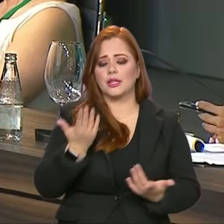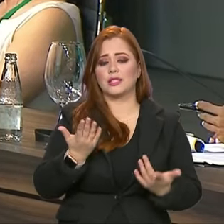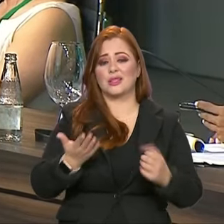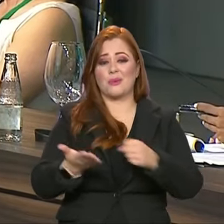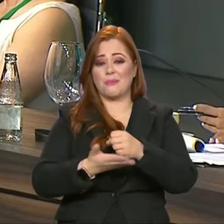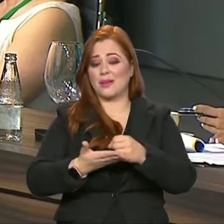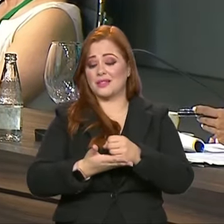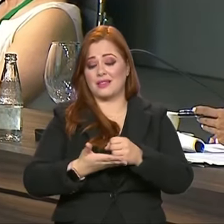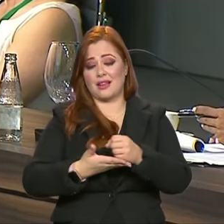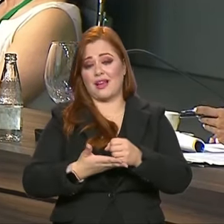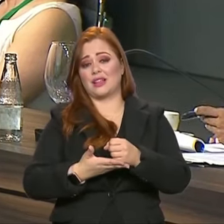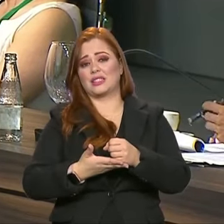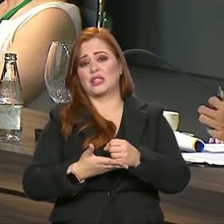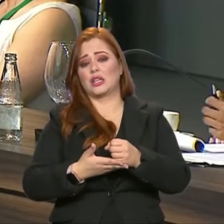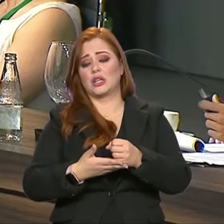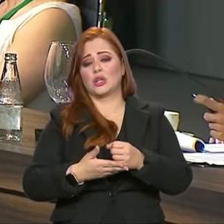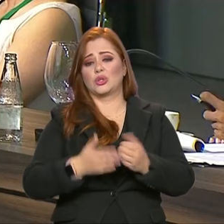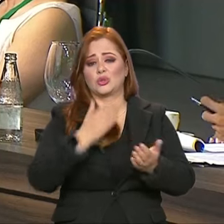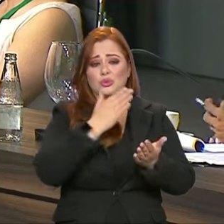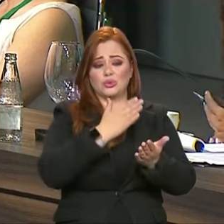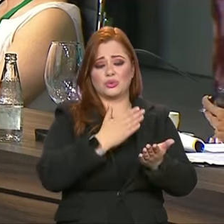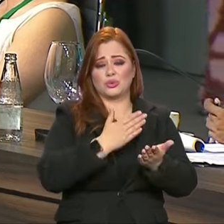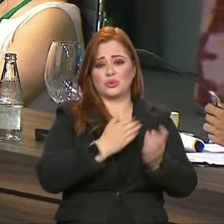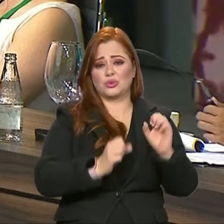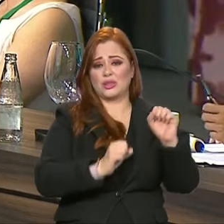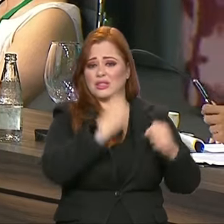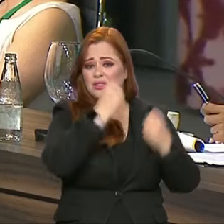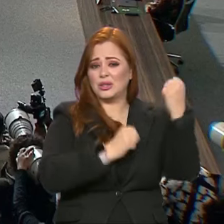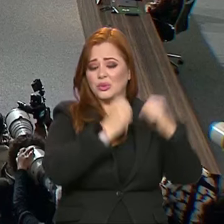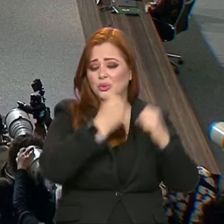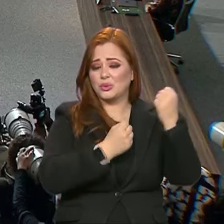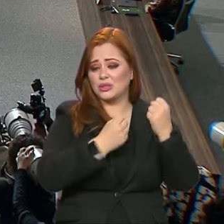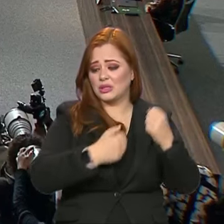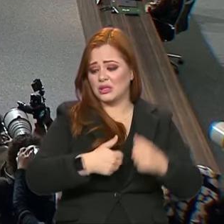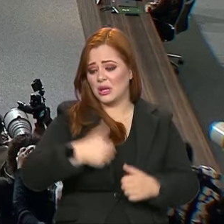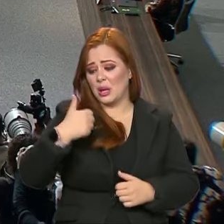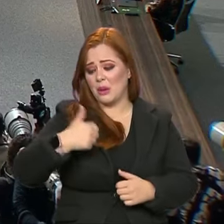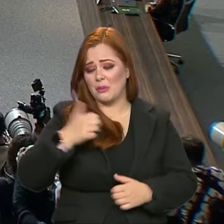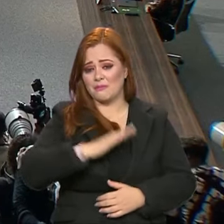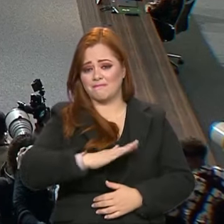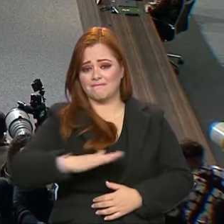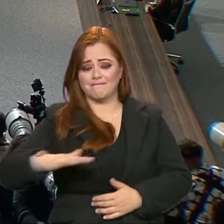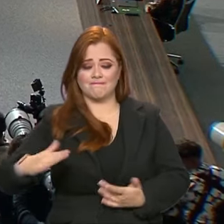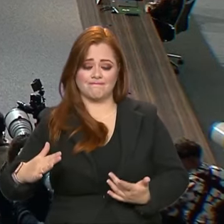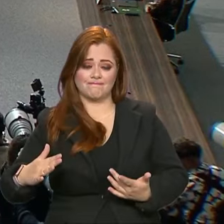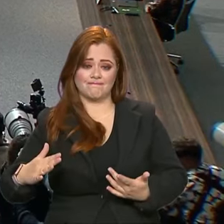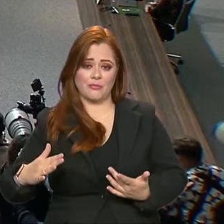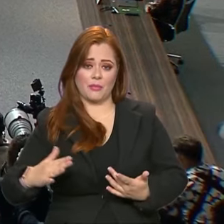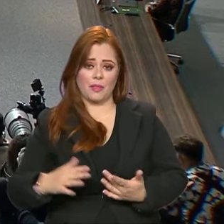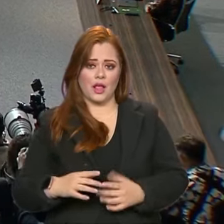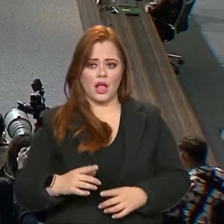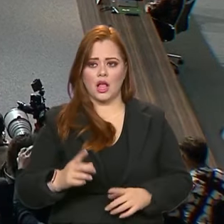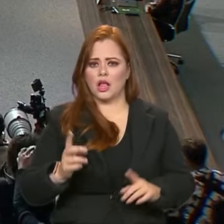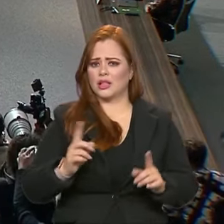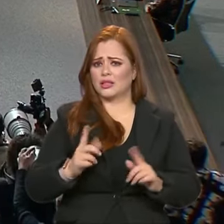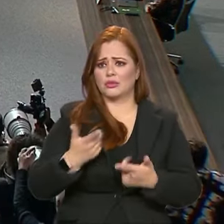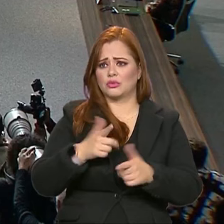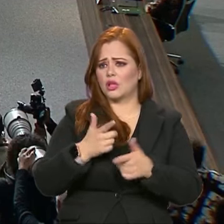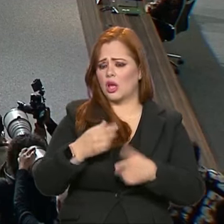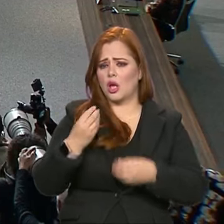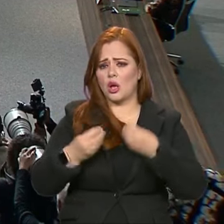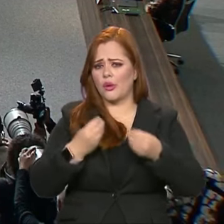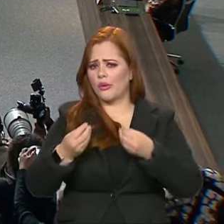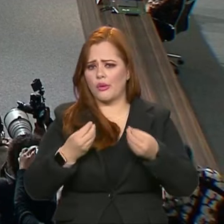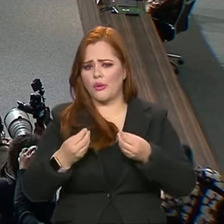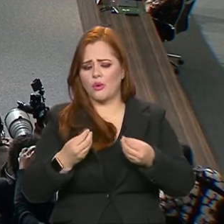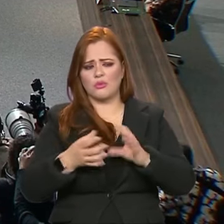baseada pelos ultraprocessados da primeira infância. É preciso pontuar que não adianta soluções